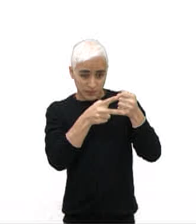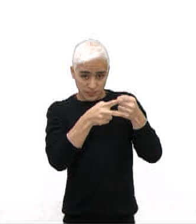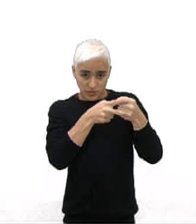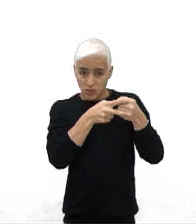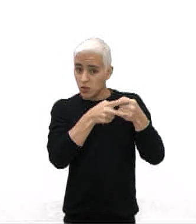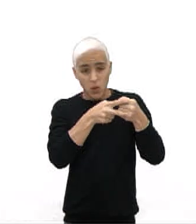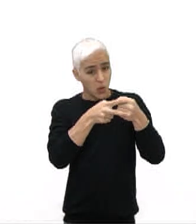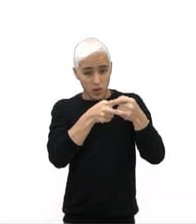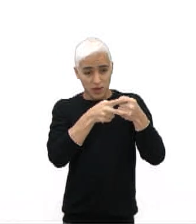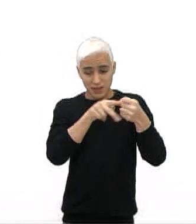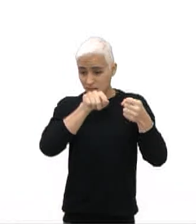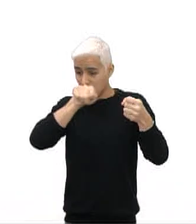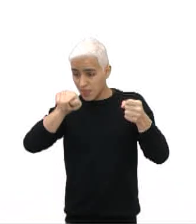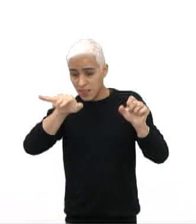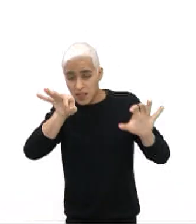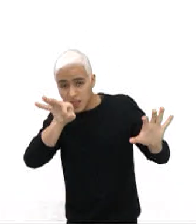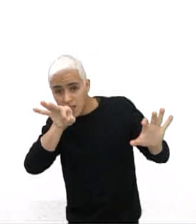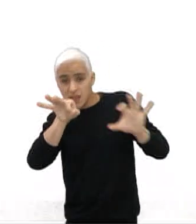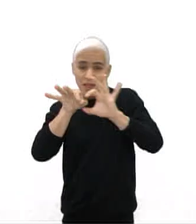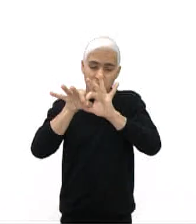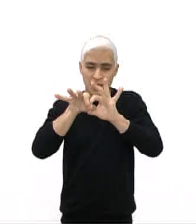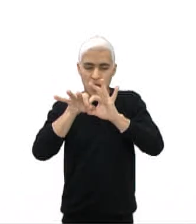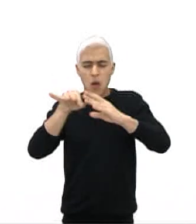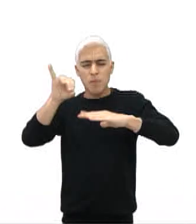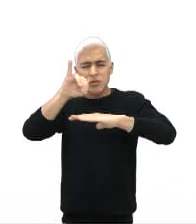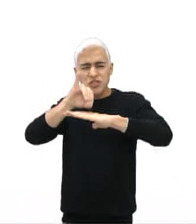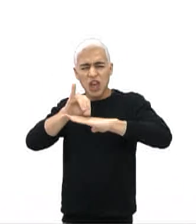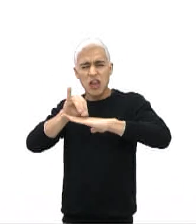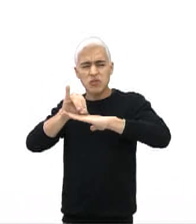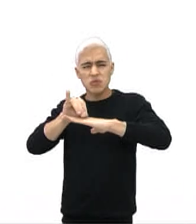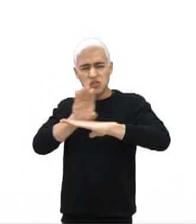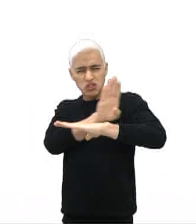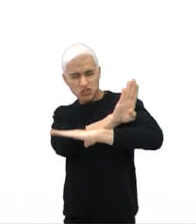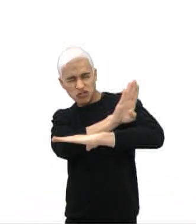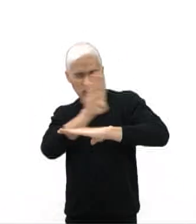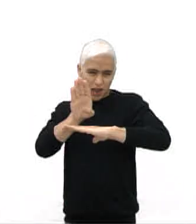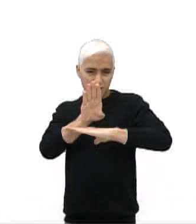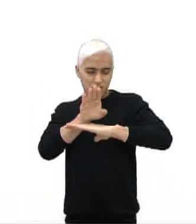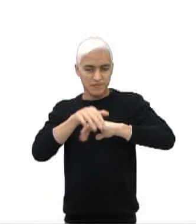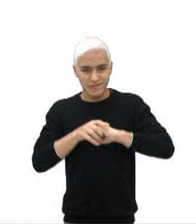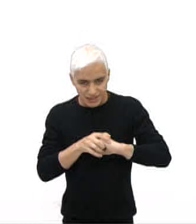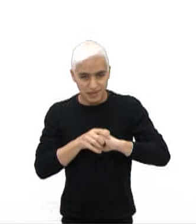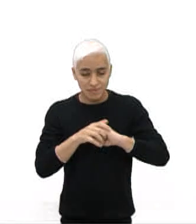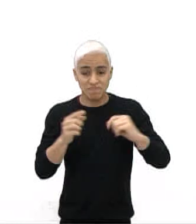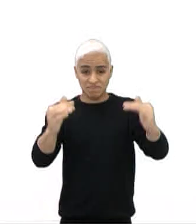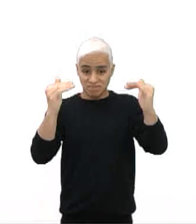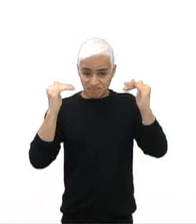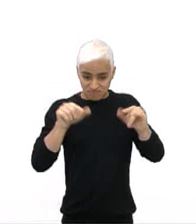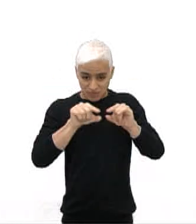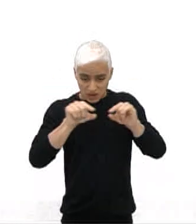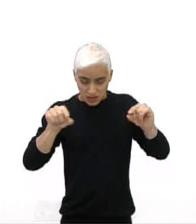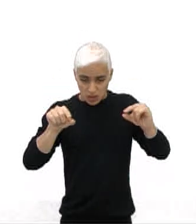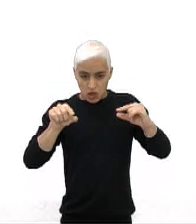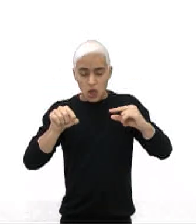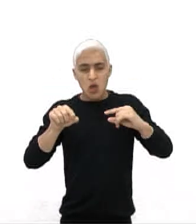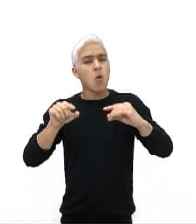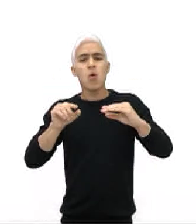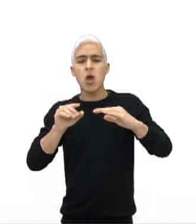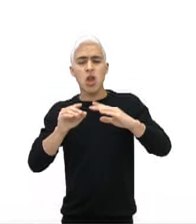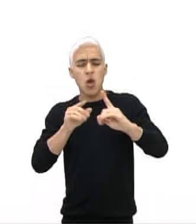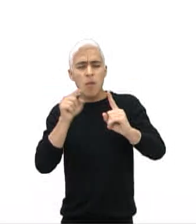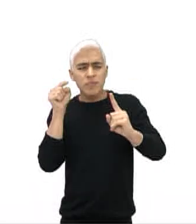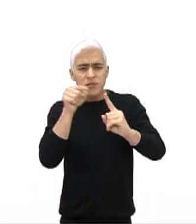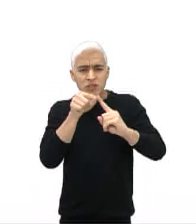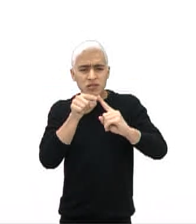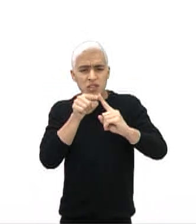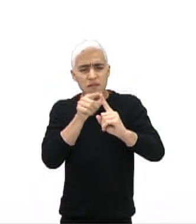transitivos diretos. Lembram disso? Objeto direto. Então, depois eu tenho as objetivas indiretas, que eu vou ter o